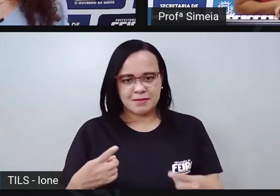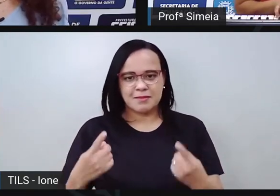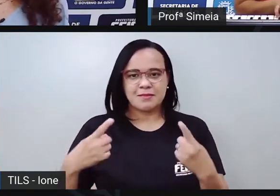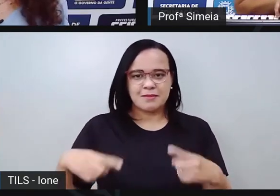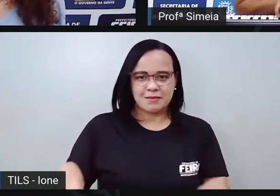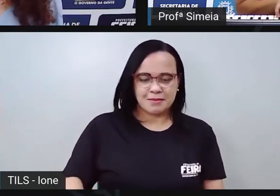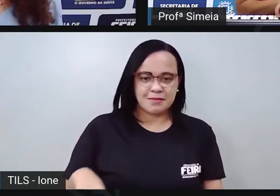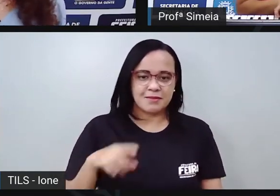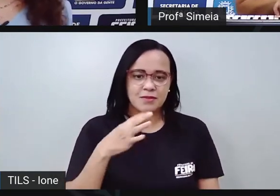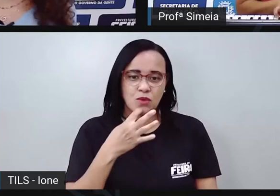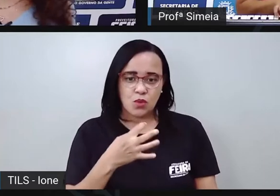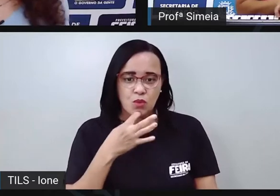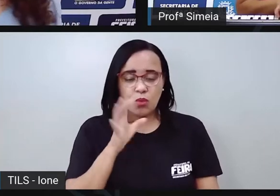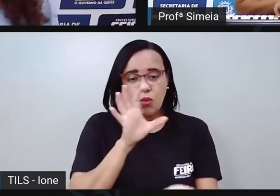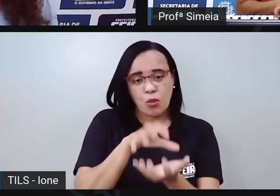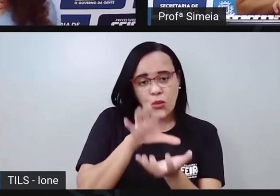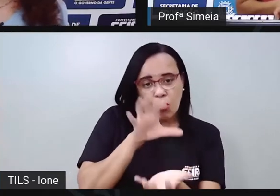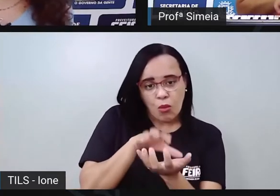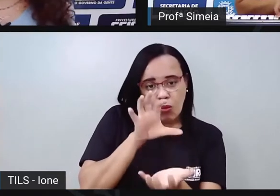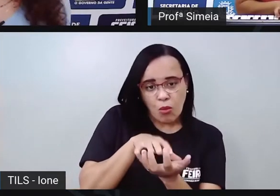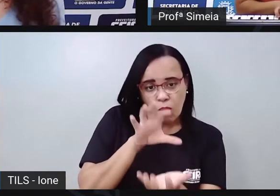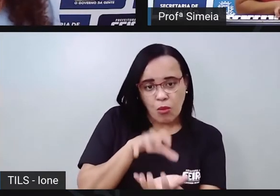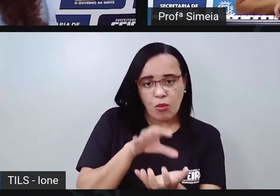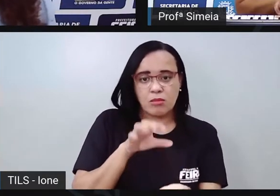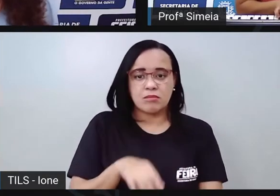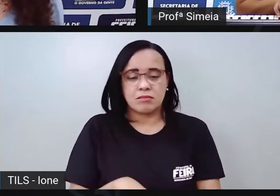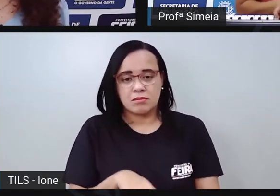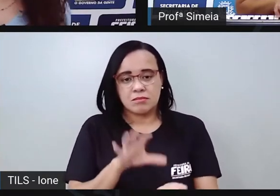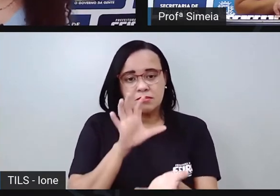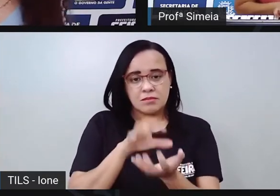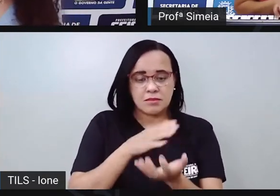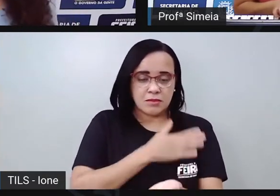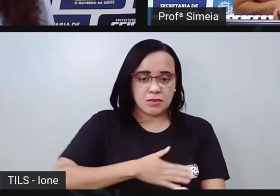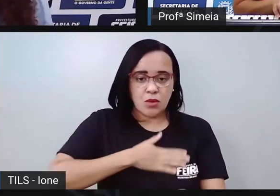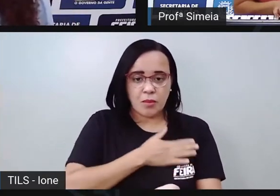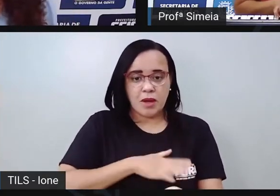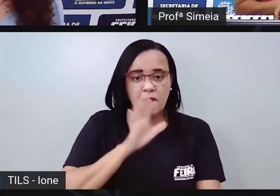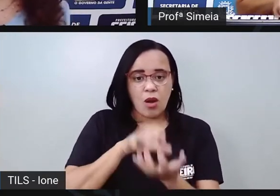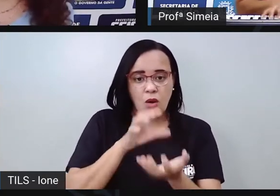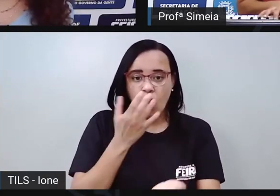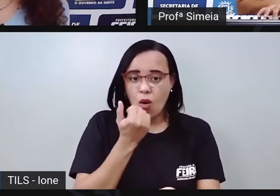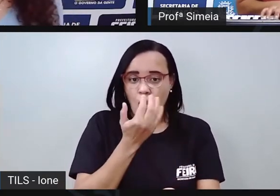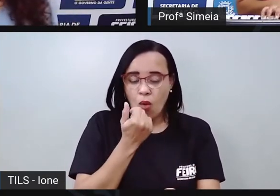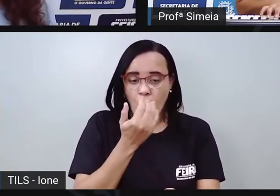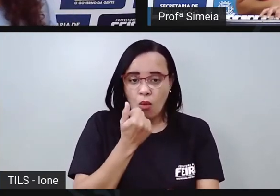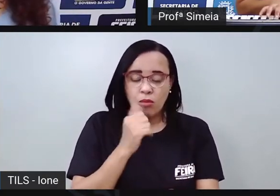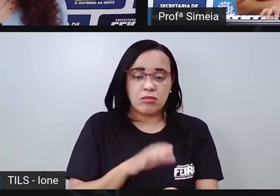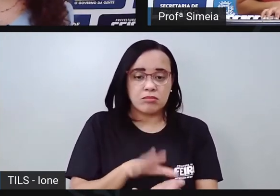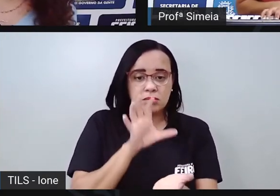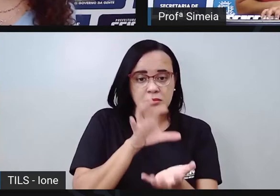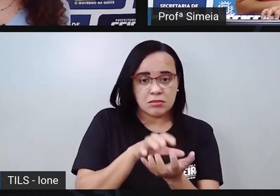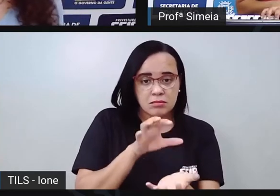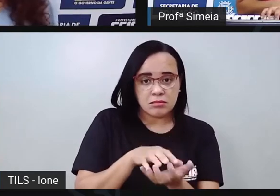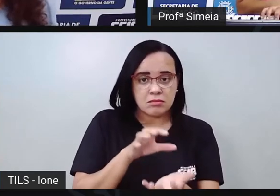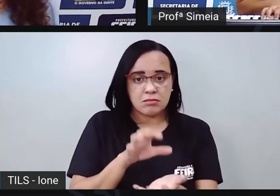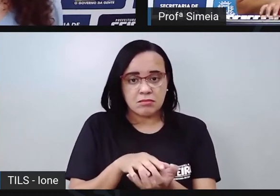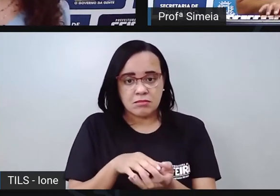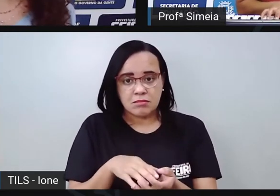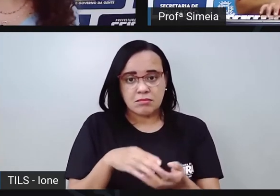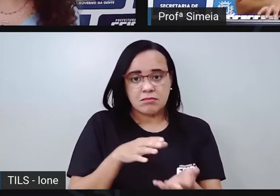eu conheço a cara de gostar de comer escolha